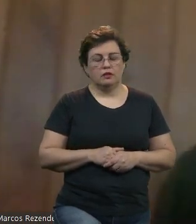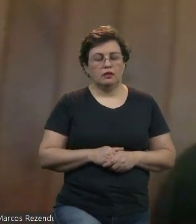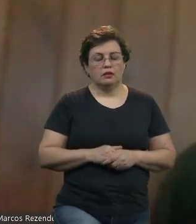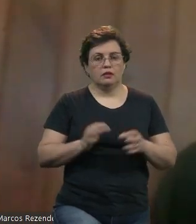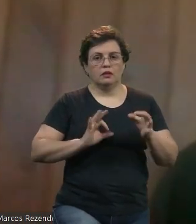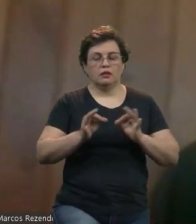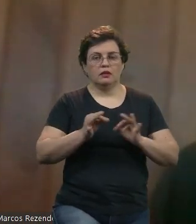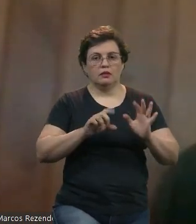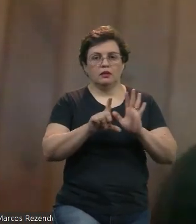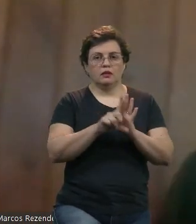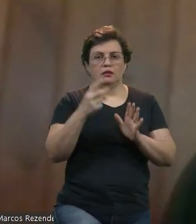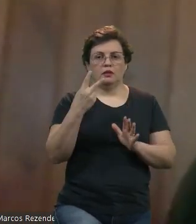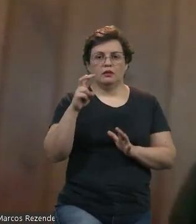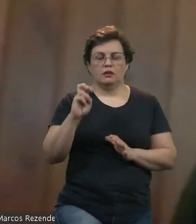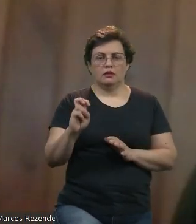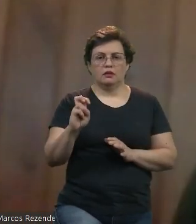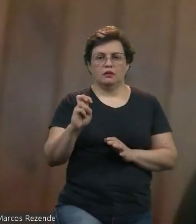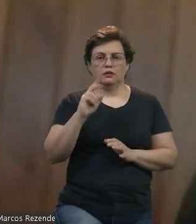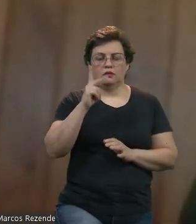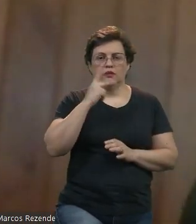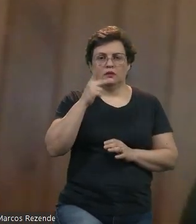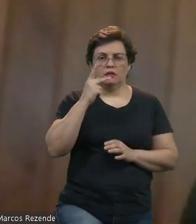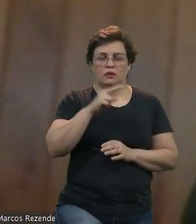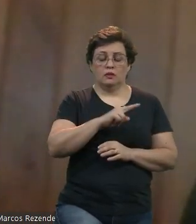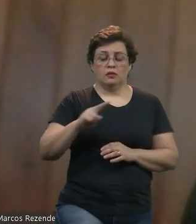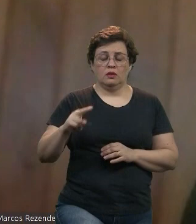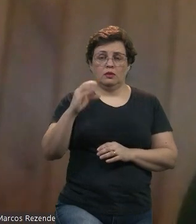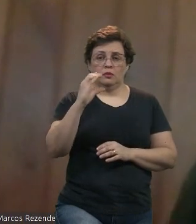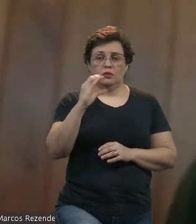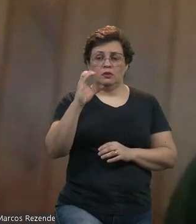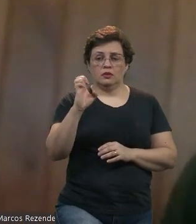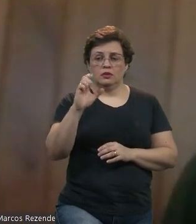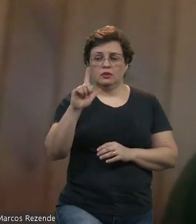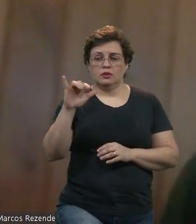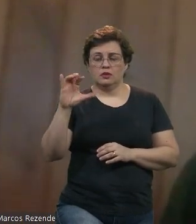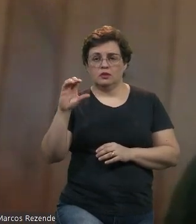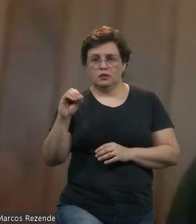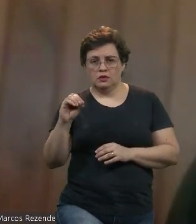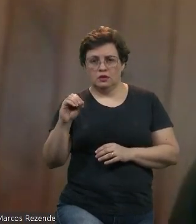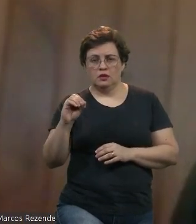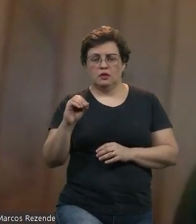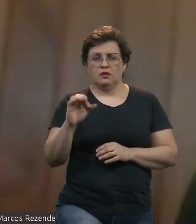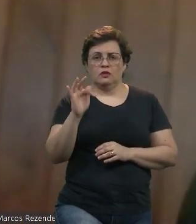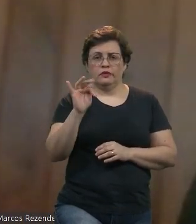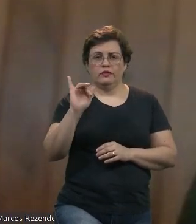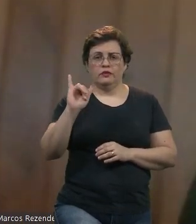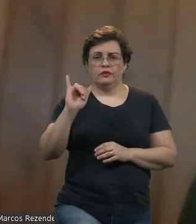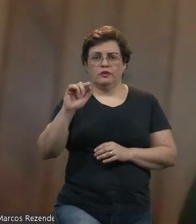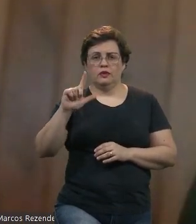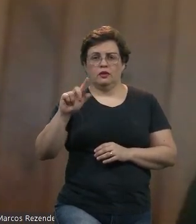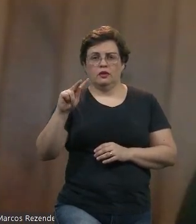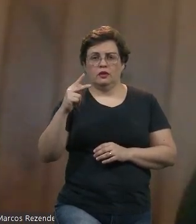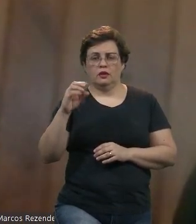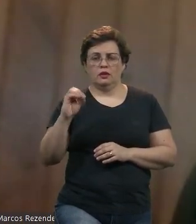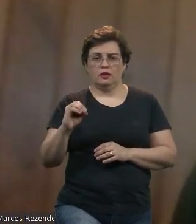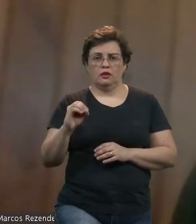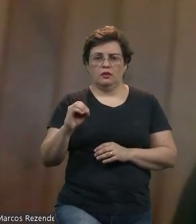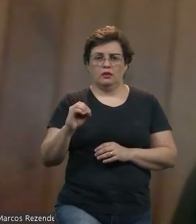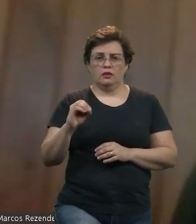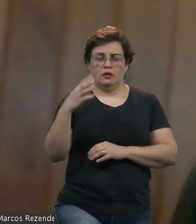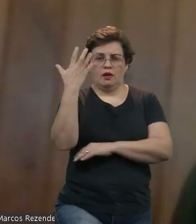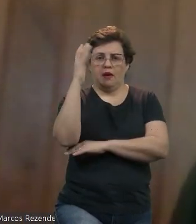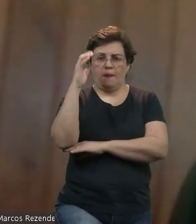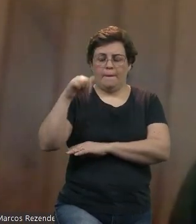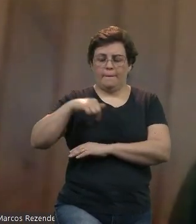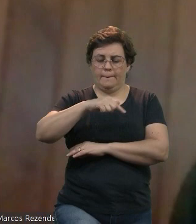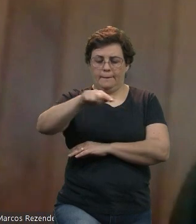Projeto de lei 25 de 2020, denomina Praça Sérgio José da Silva Filho, o sistema de lazer compreendido entre as ruas